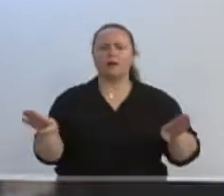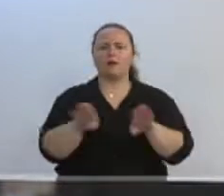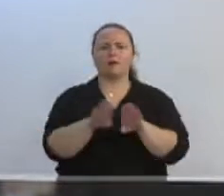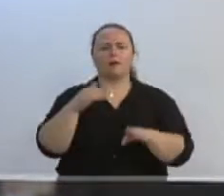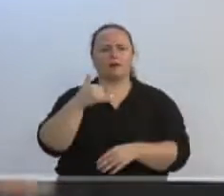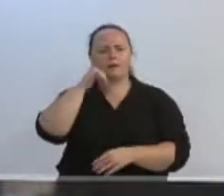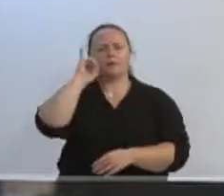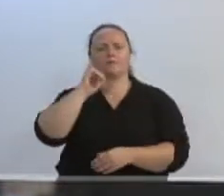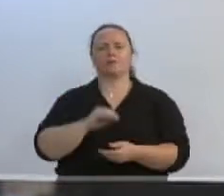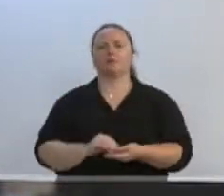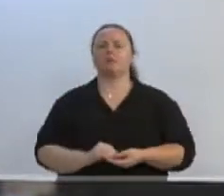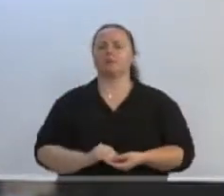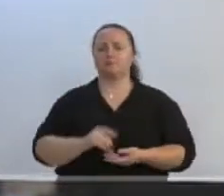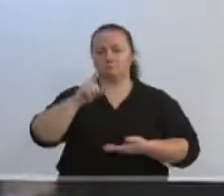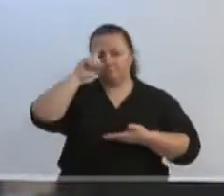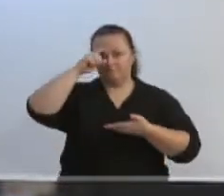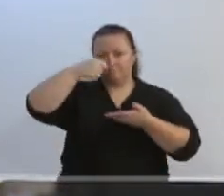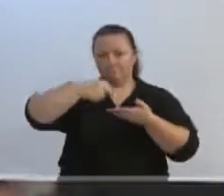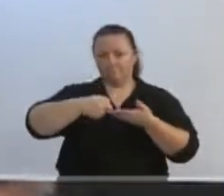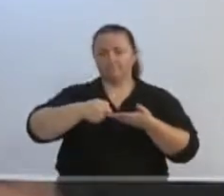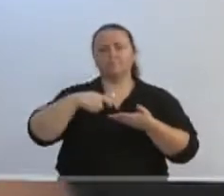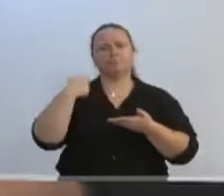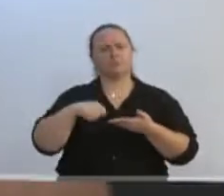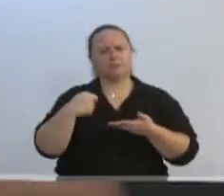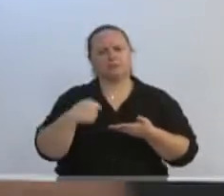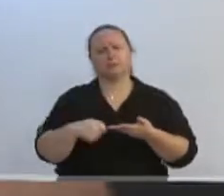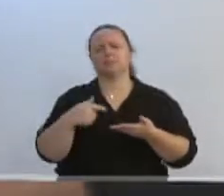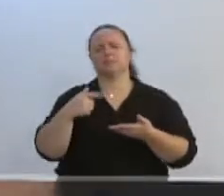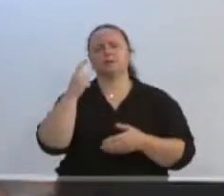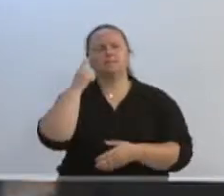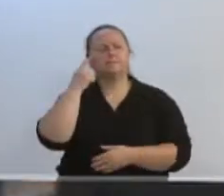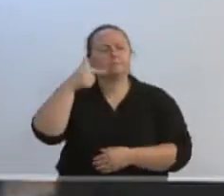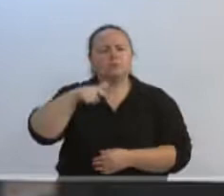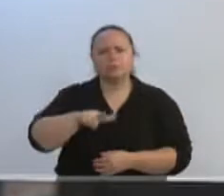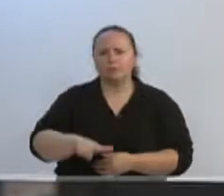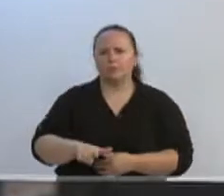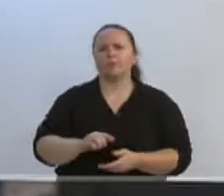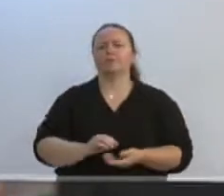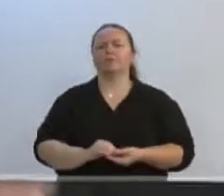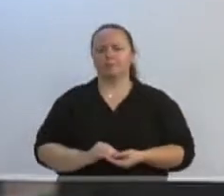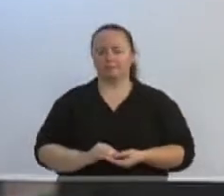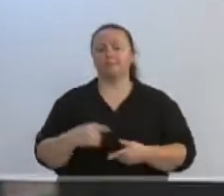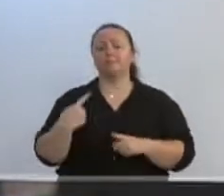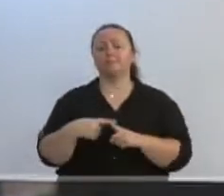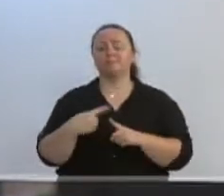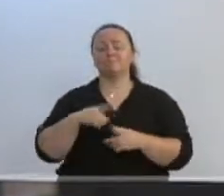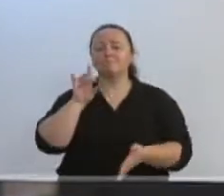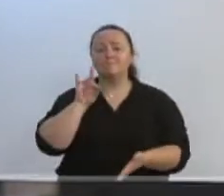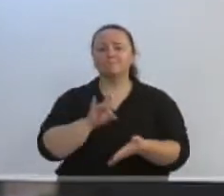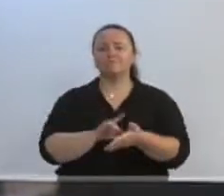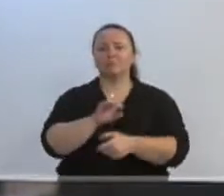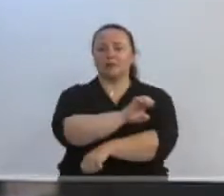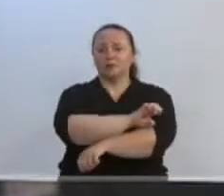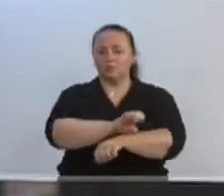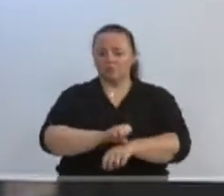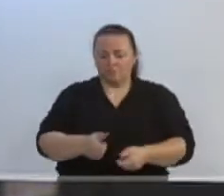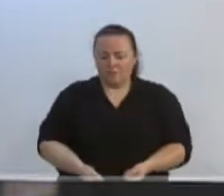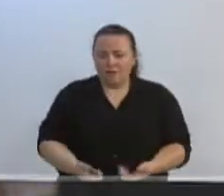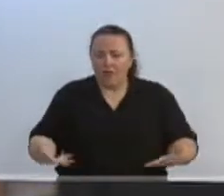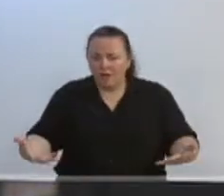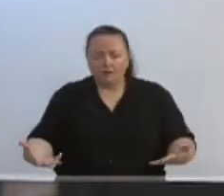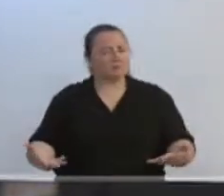dessa escola. Uma decisão que realmente há tempo para ser repensada, há tempo para ser revista, porque realmente educação não é gasto,